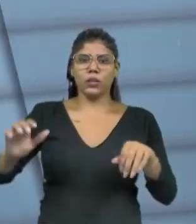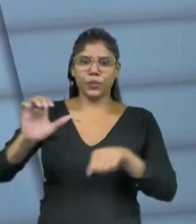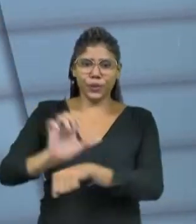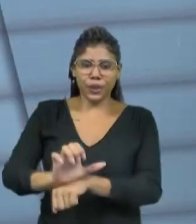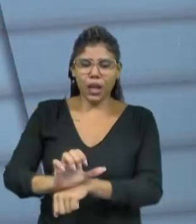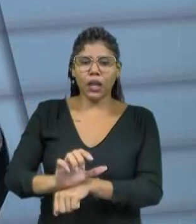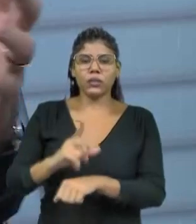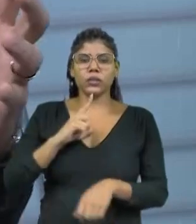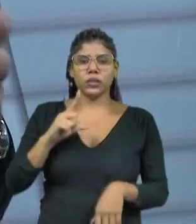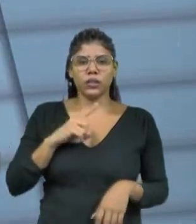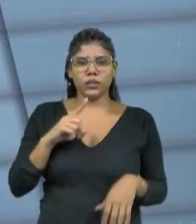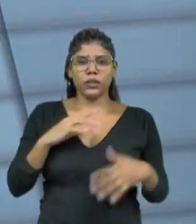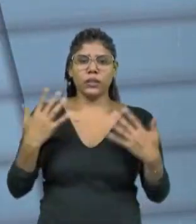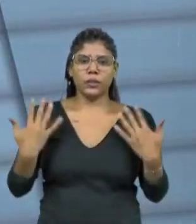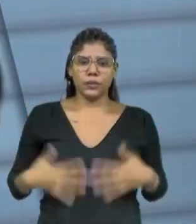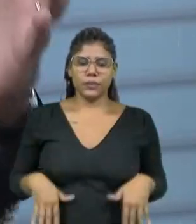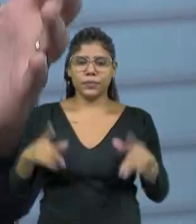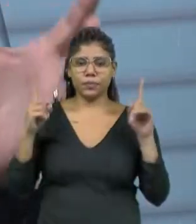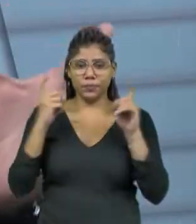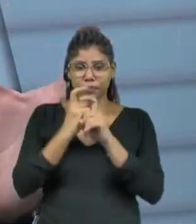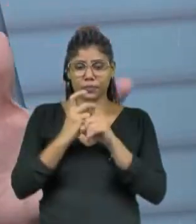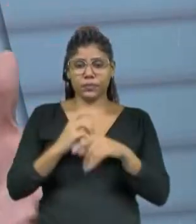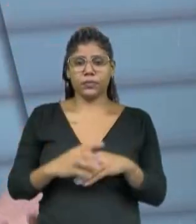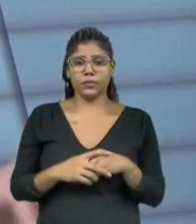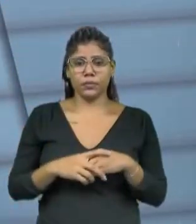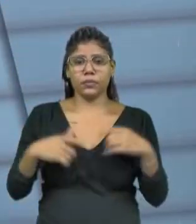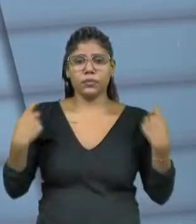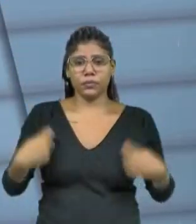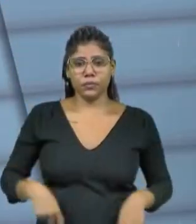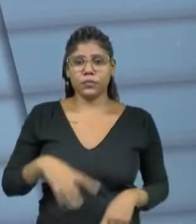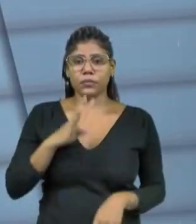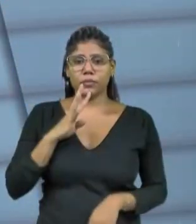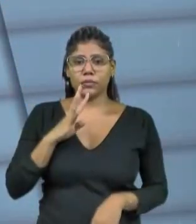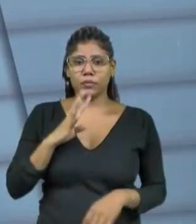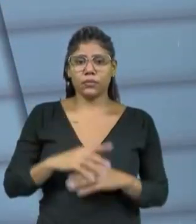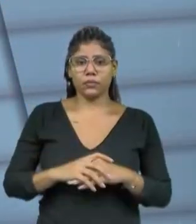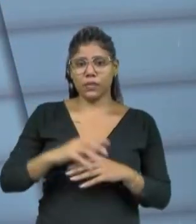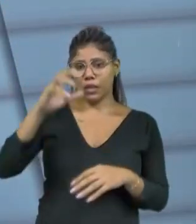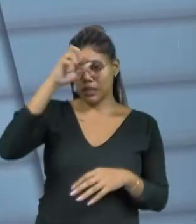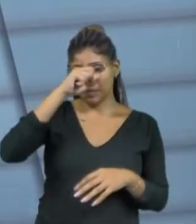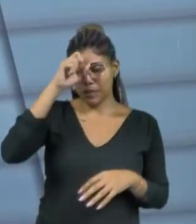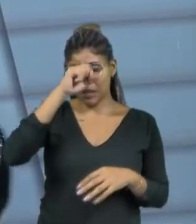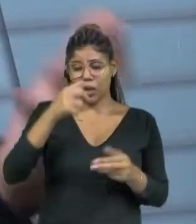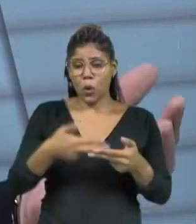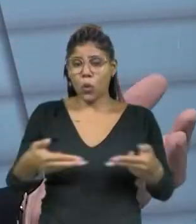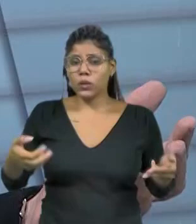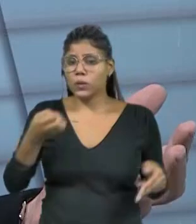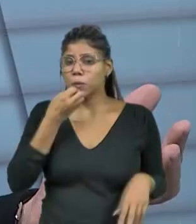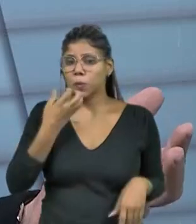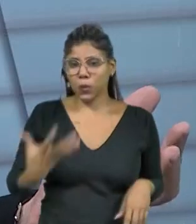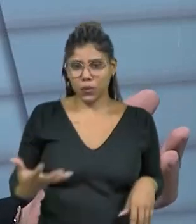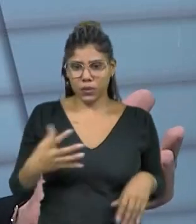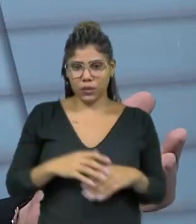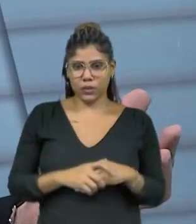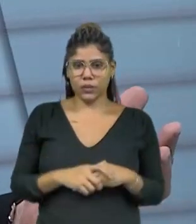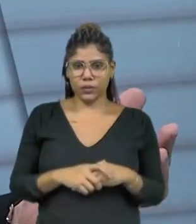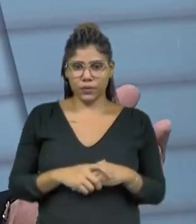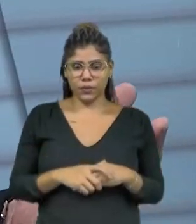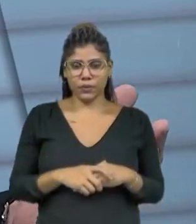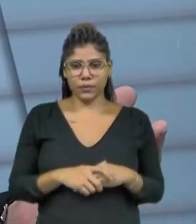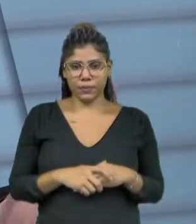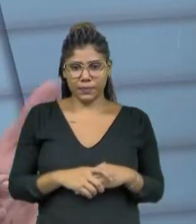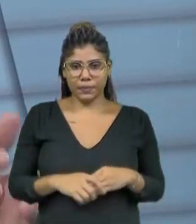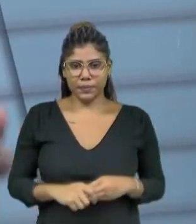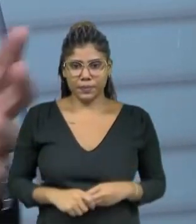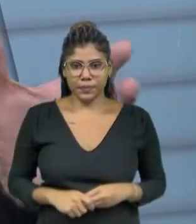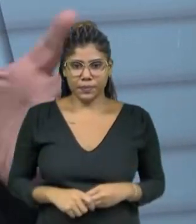tempo fechado. Né? Não... Temos que conhecer e temos que aprender coisas boas, como também temos, nós estamos ensinando também. Tem,